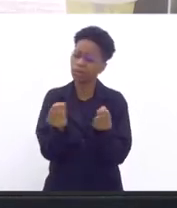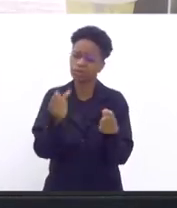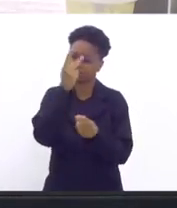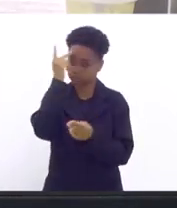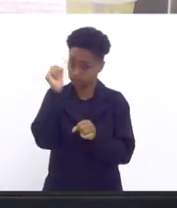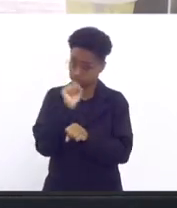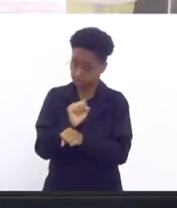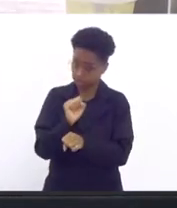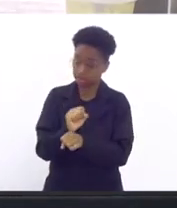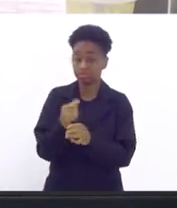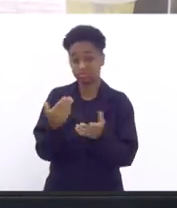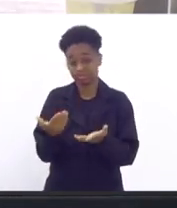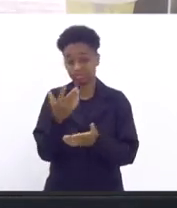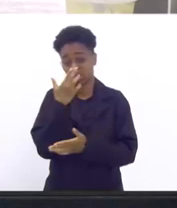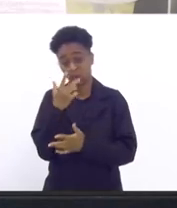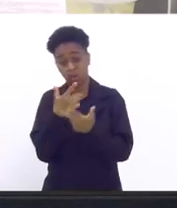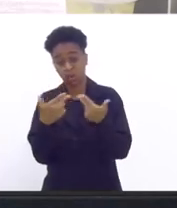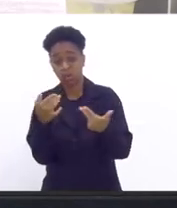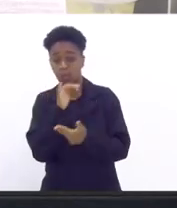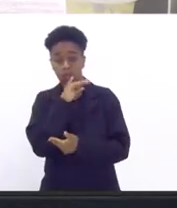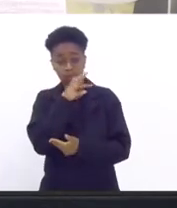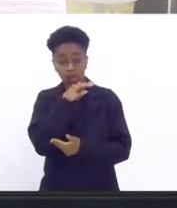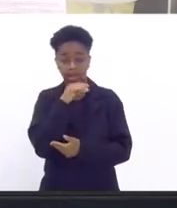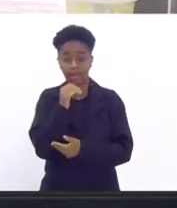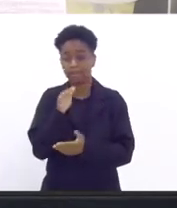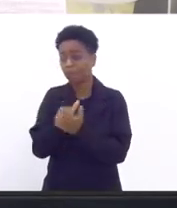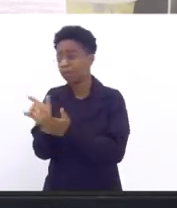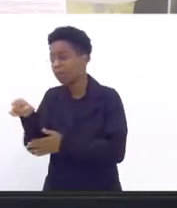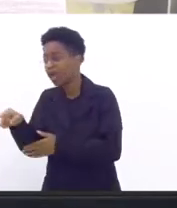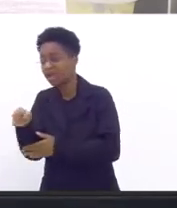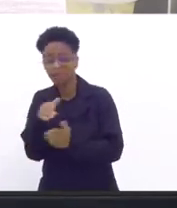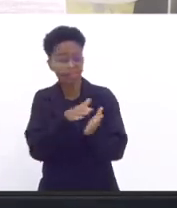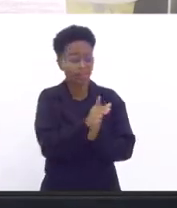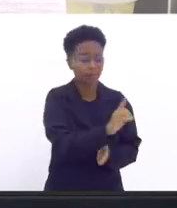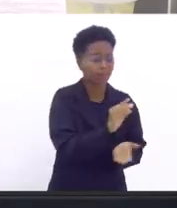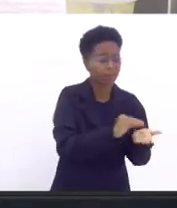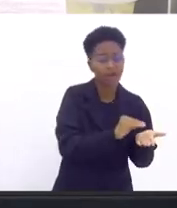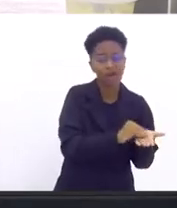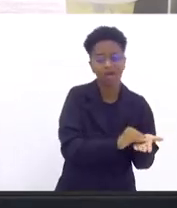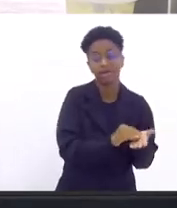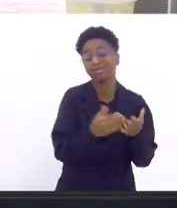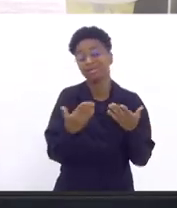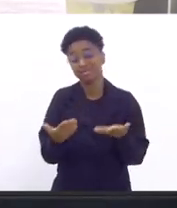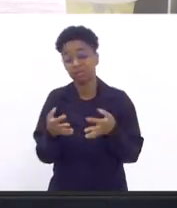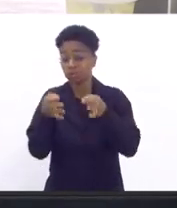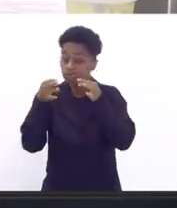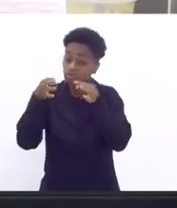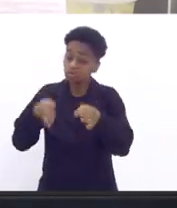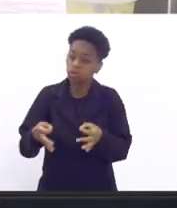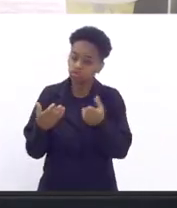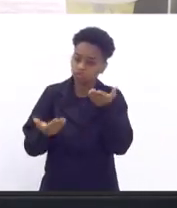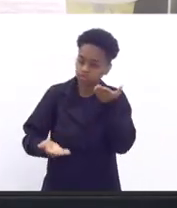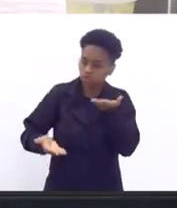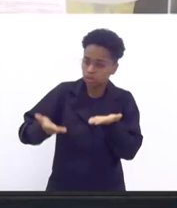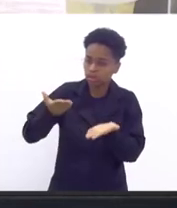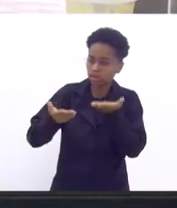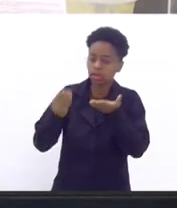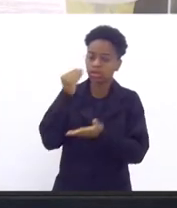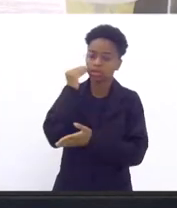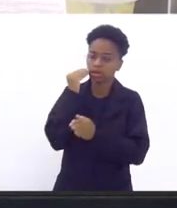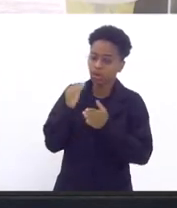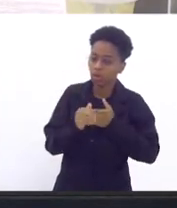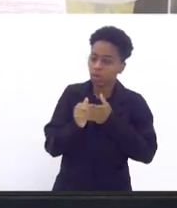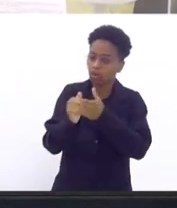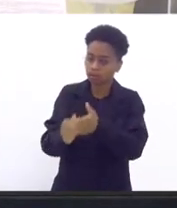seria uma coisa ruim por exemplo publicou dele não publicou dele então da maneira justa equilibrada que tem sido